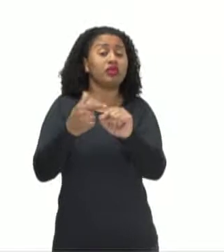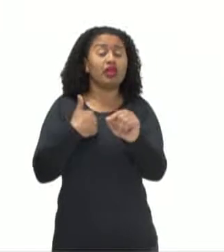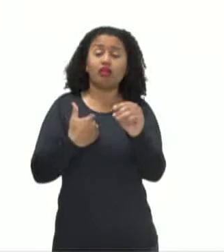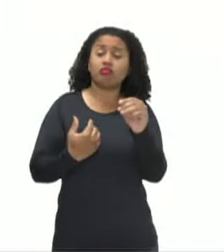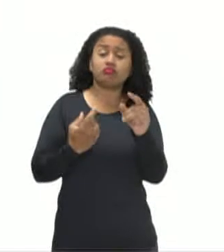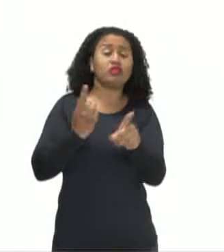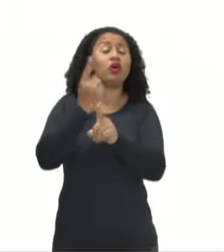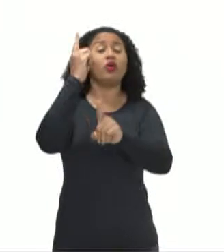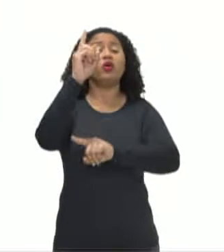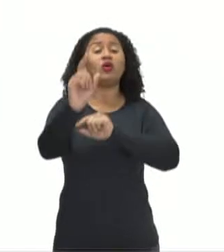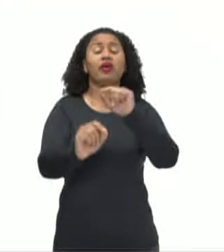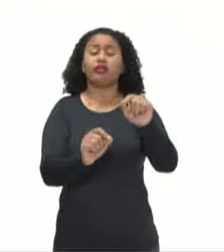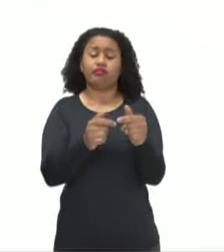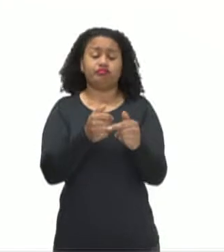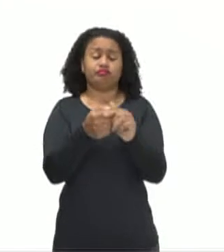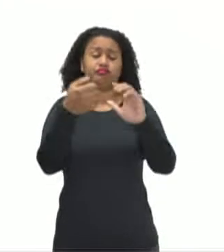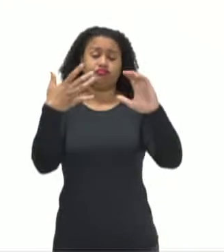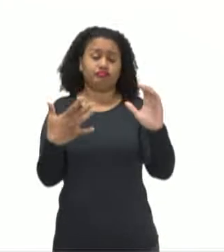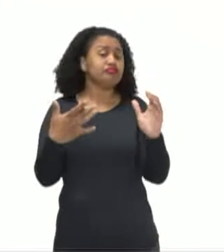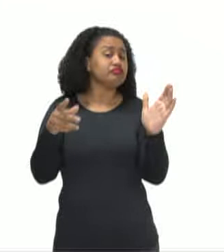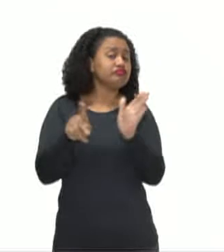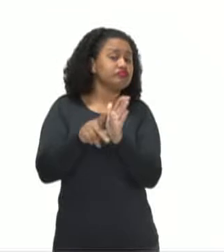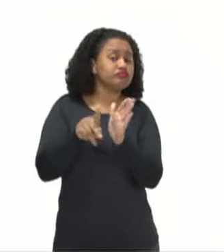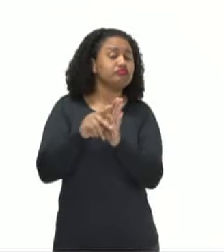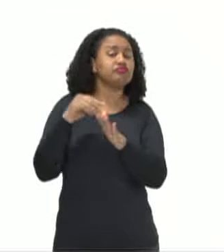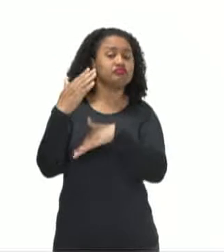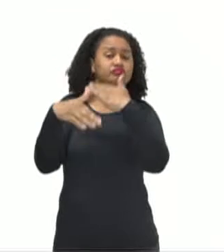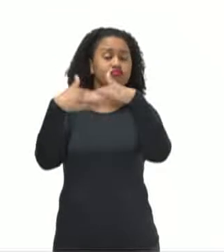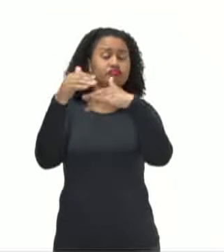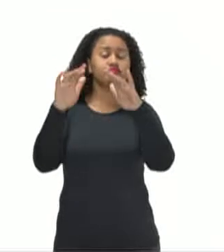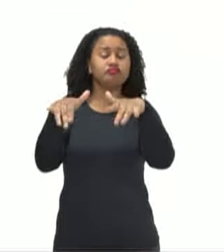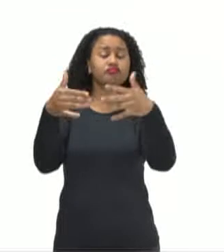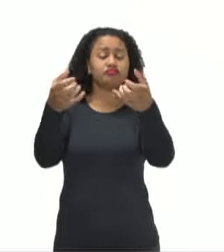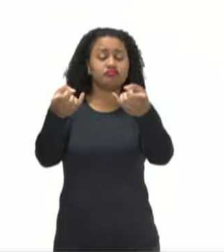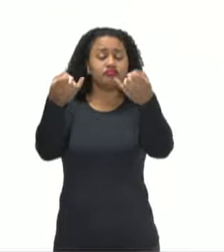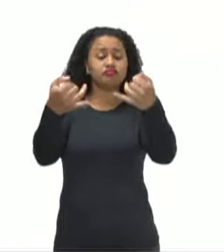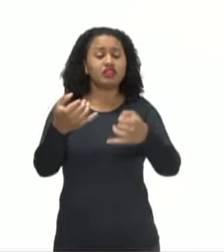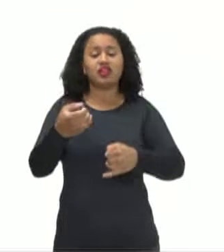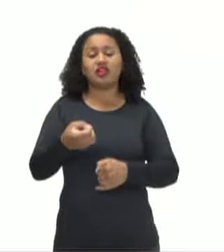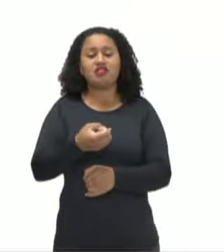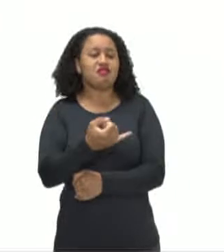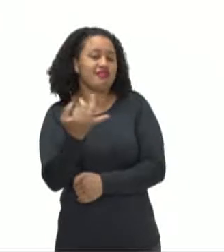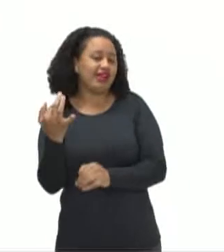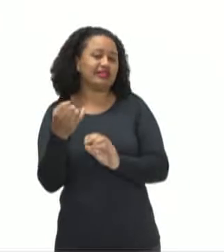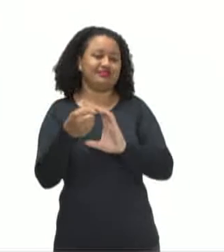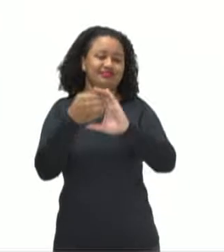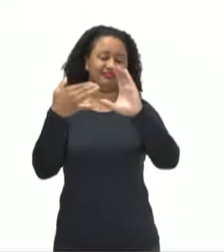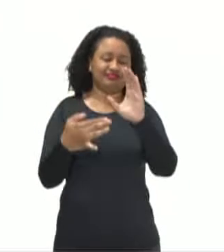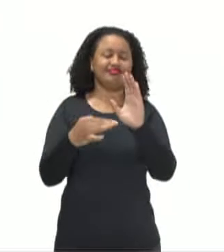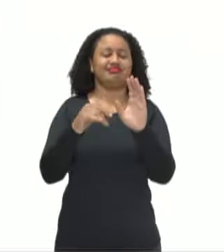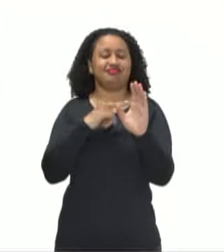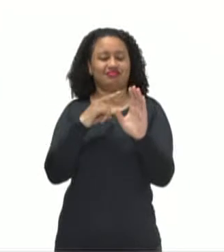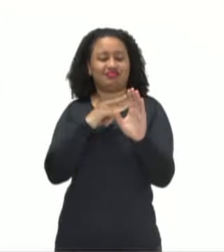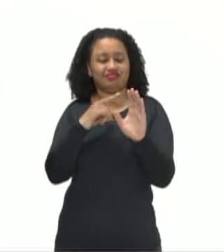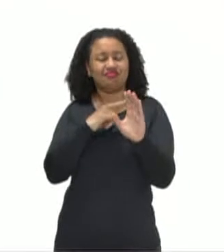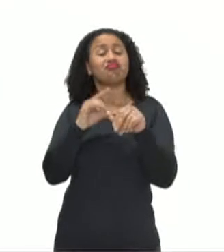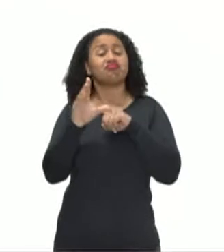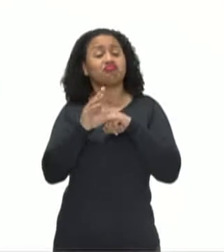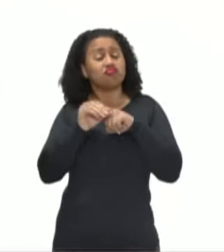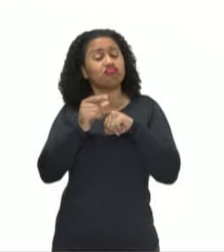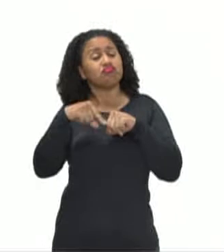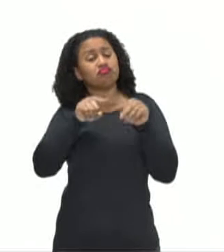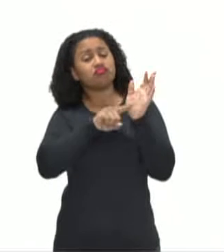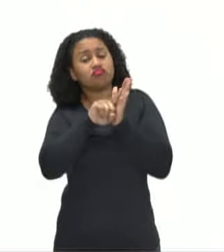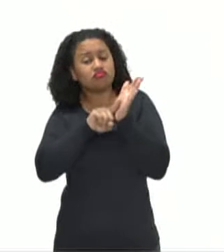descoberta de evidências da evolução. Cite então quais foram os elementos conhecidos pelos